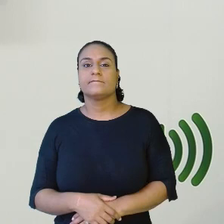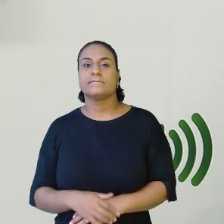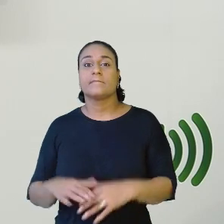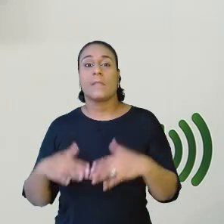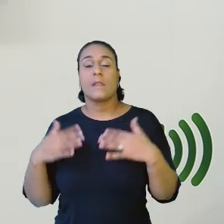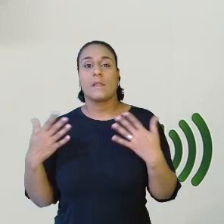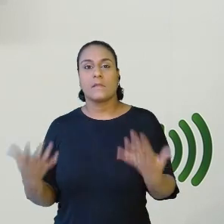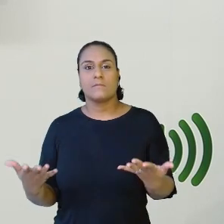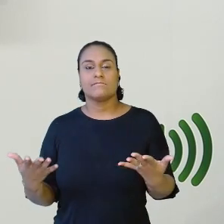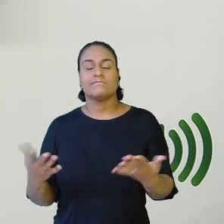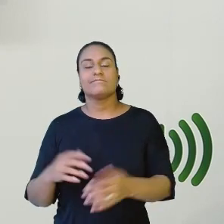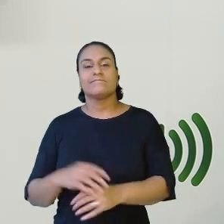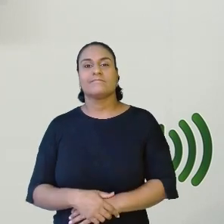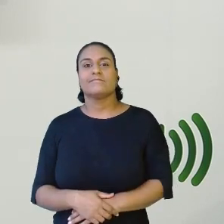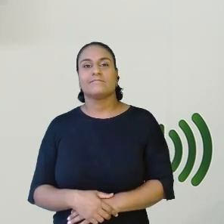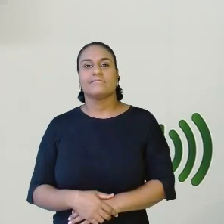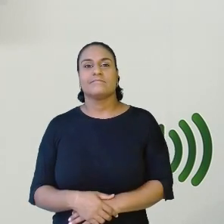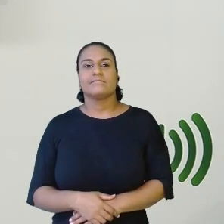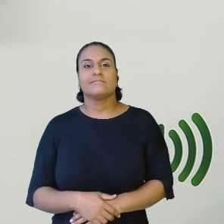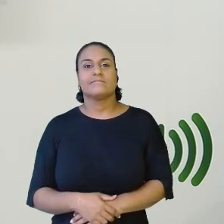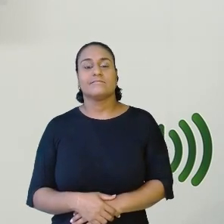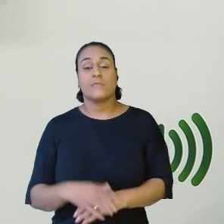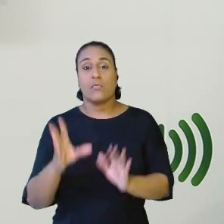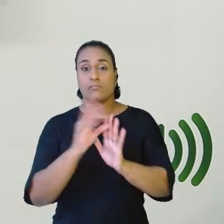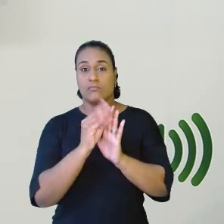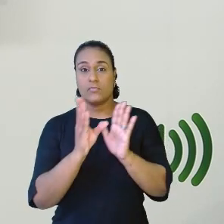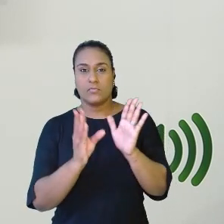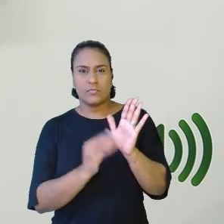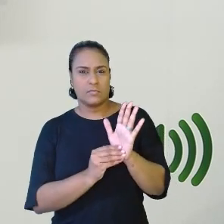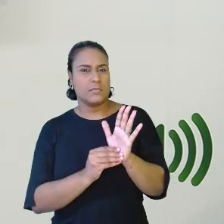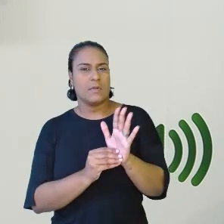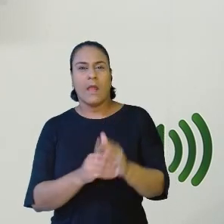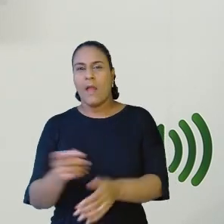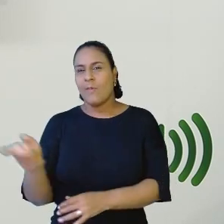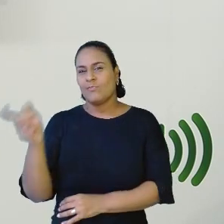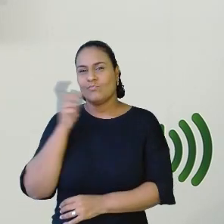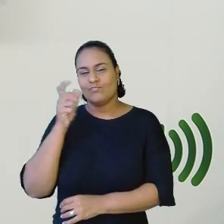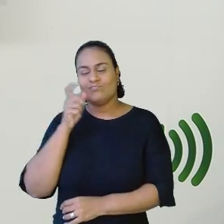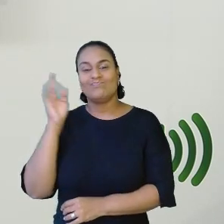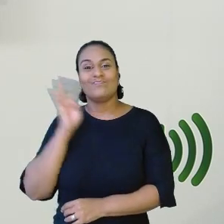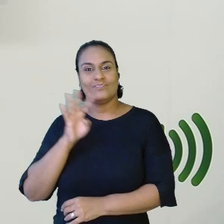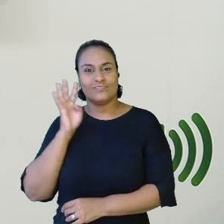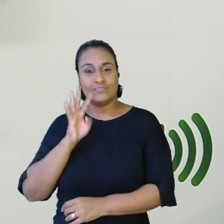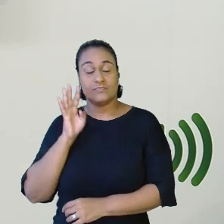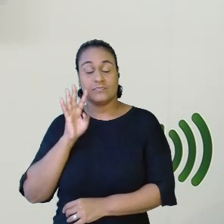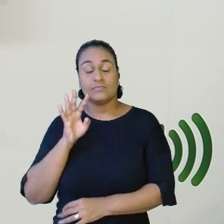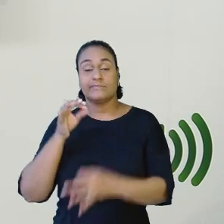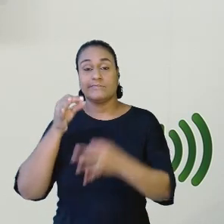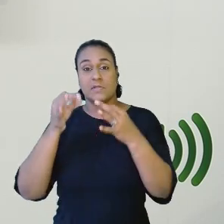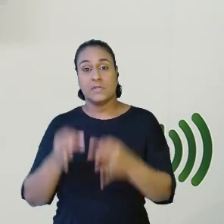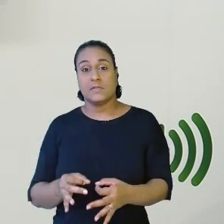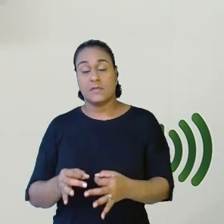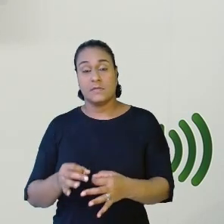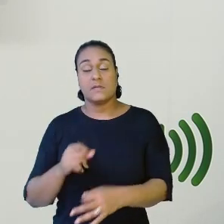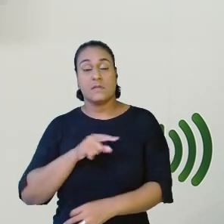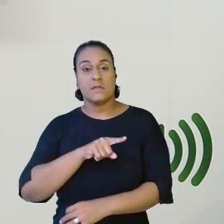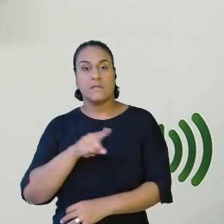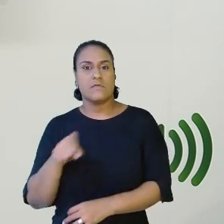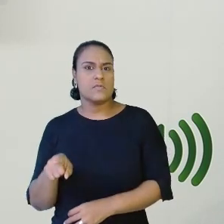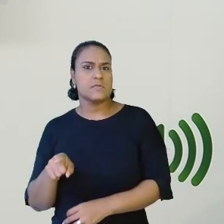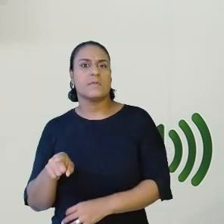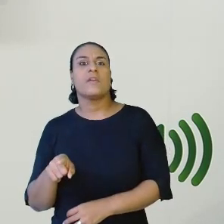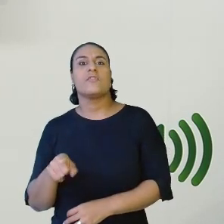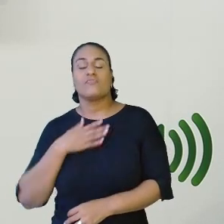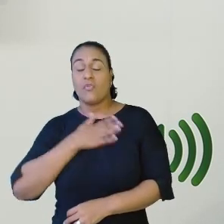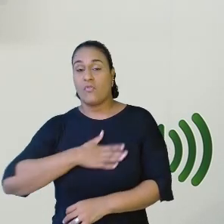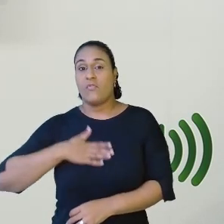Então, gente, é isso. Esse conteúdo é um conteúdo bem interessante, bem legal. Eu tenho certeza que vocês curtiram